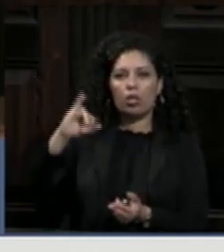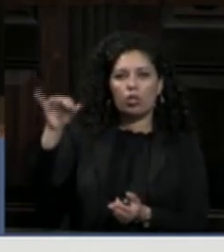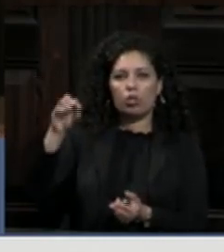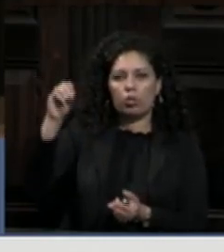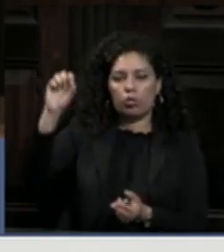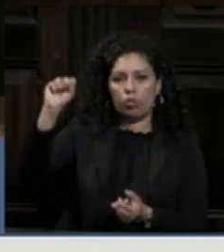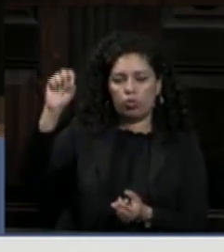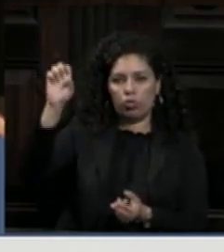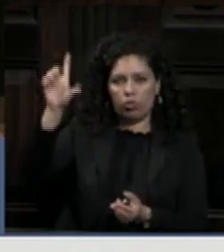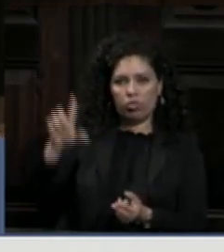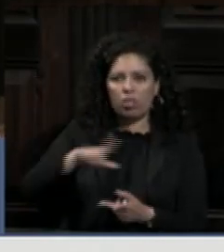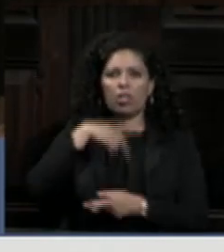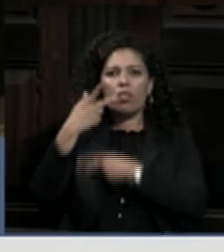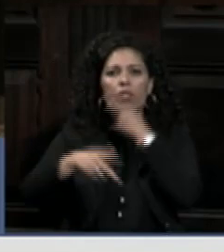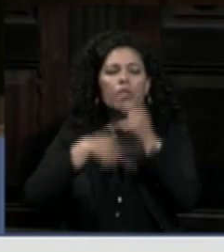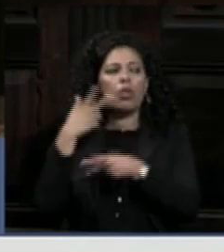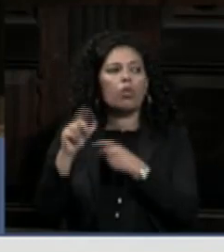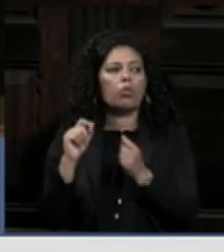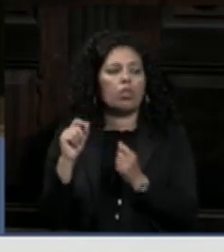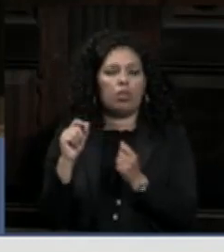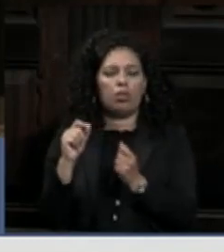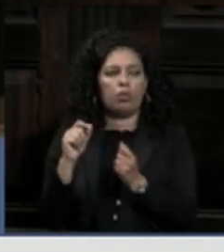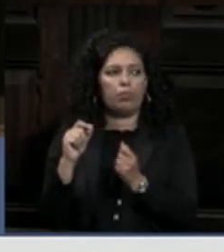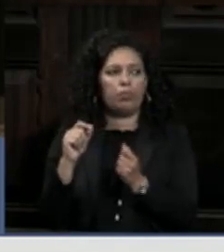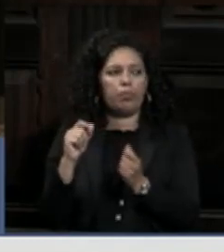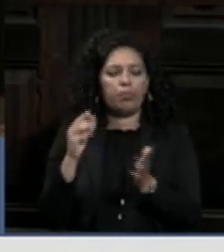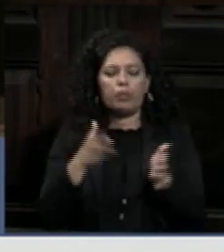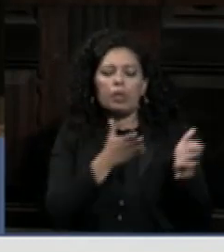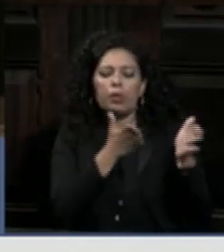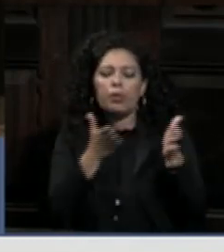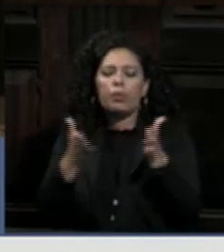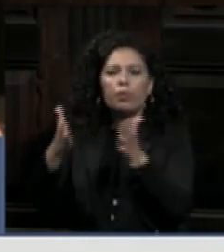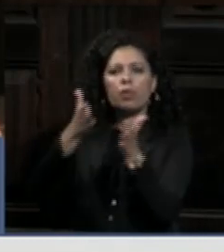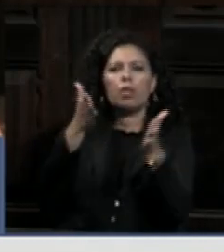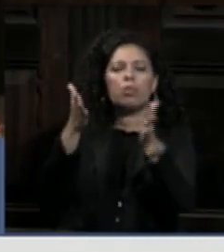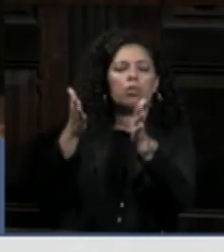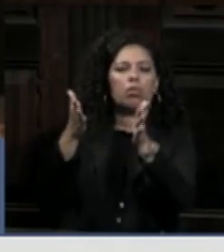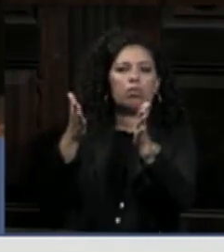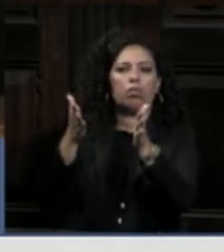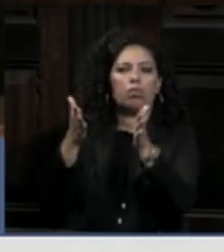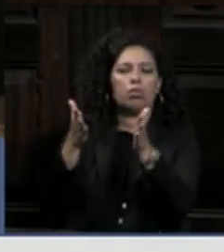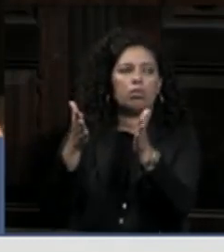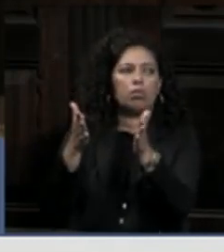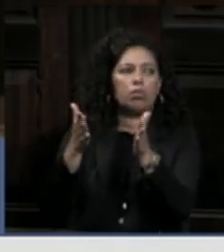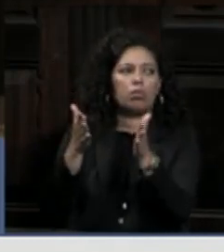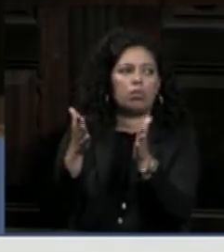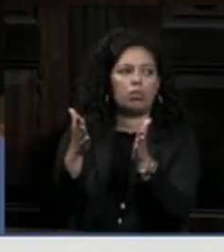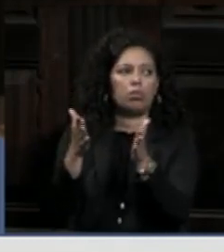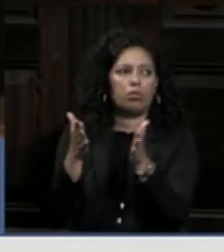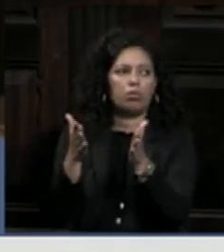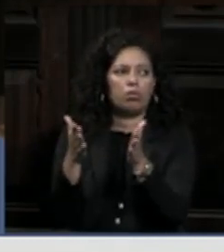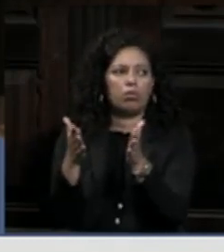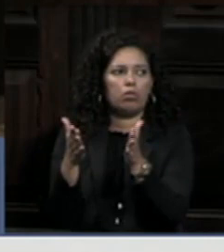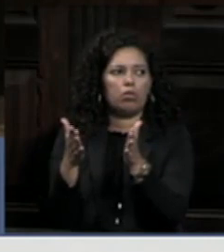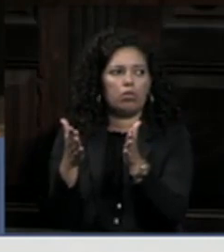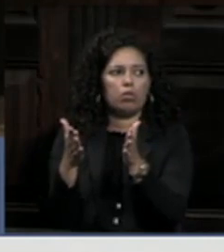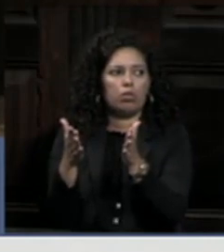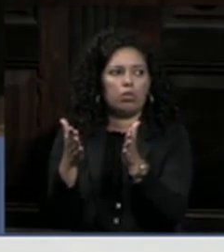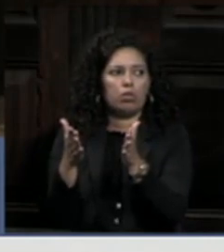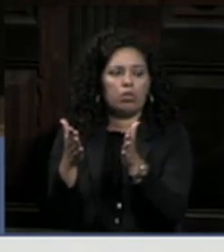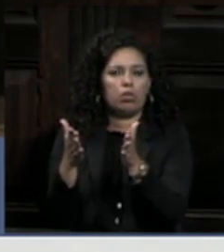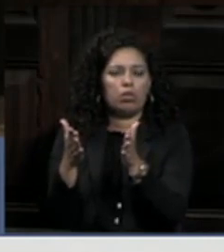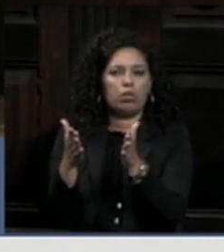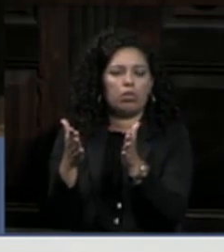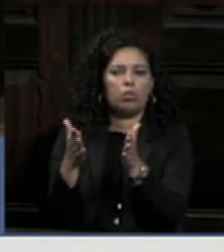caminho do meio e entenda deputado doutor julianelli que o meio de lao tsé é a